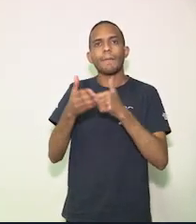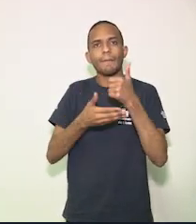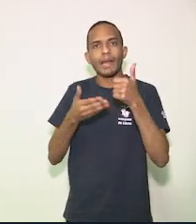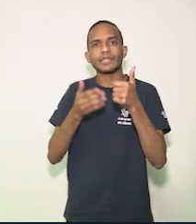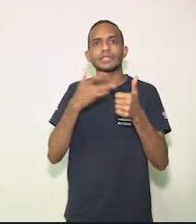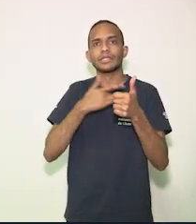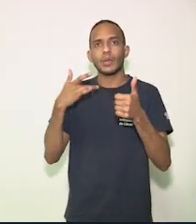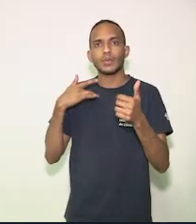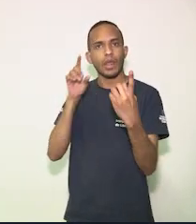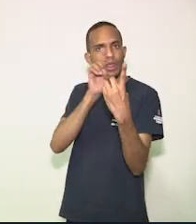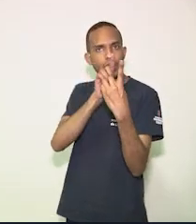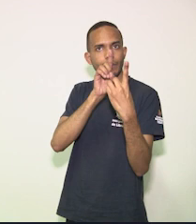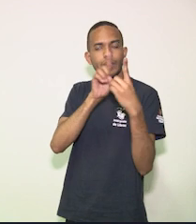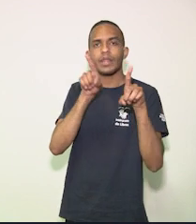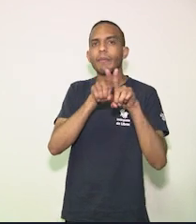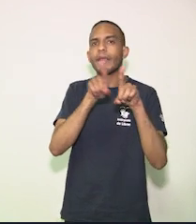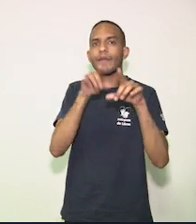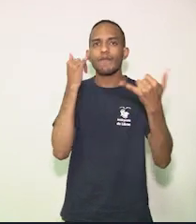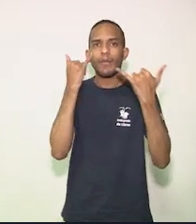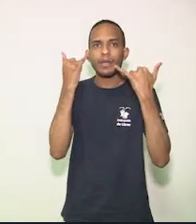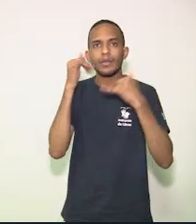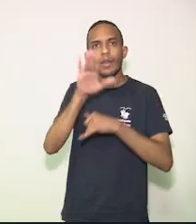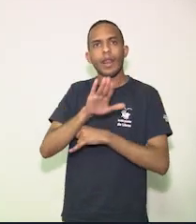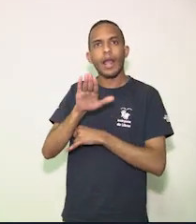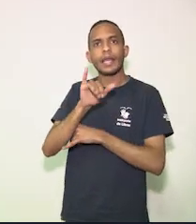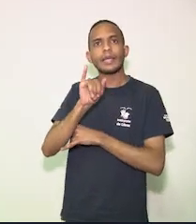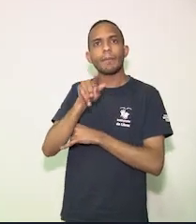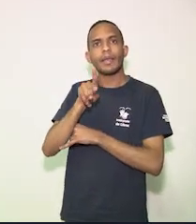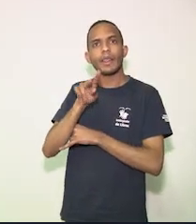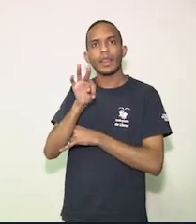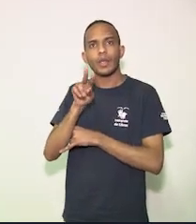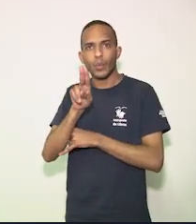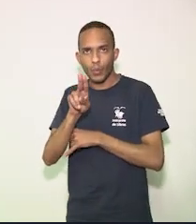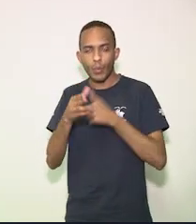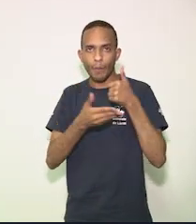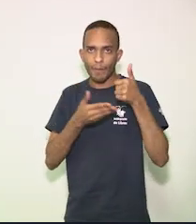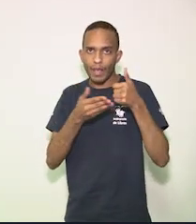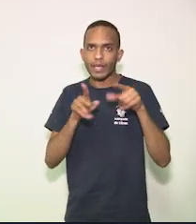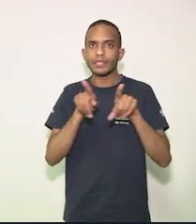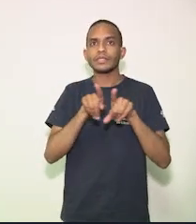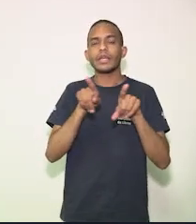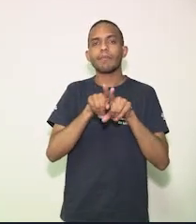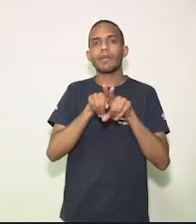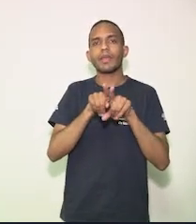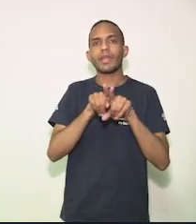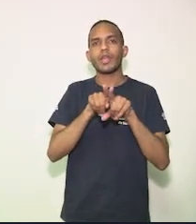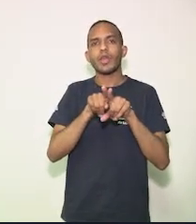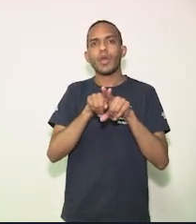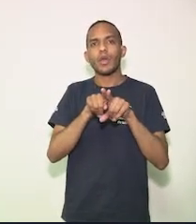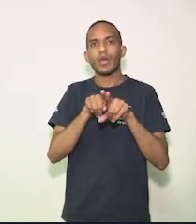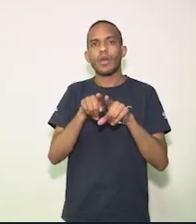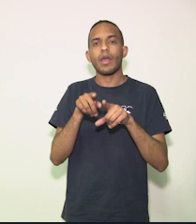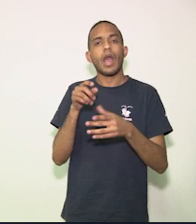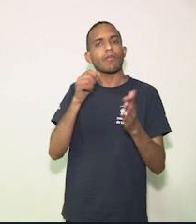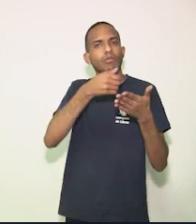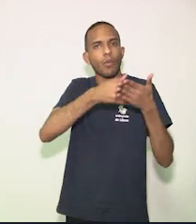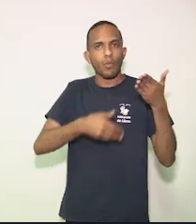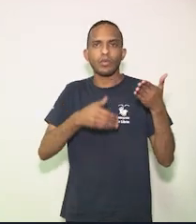unidades básicas de saúde. A base de dados foi o IPTU de 2020, mais os hidrômetros de